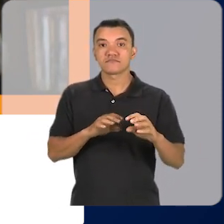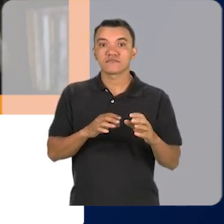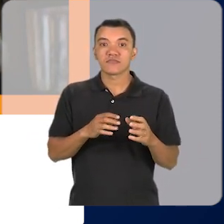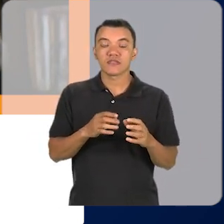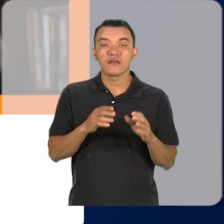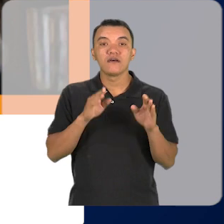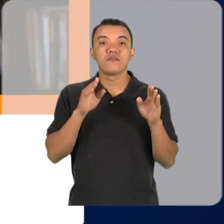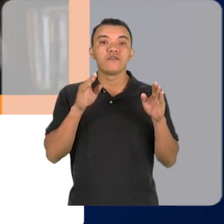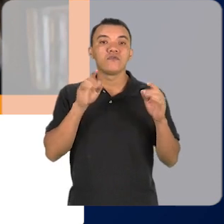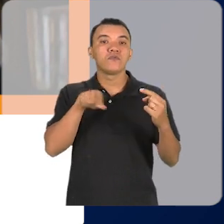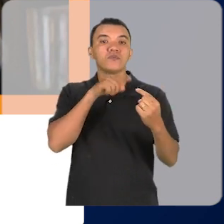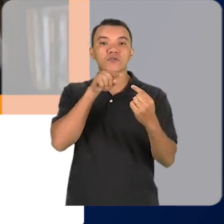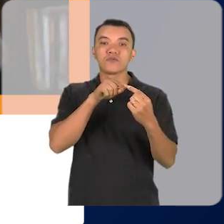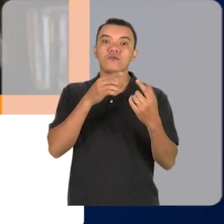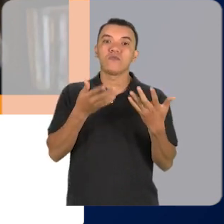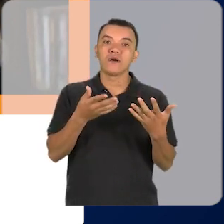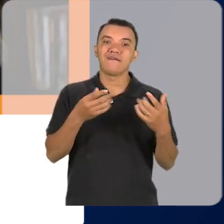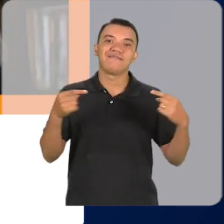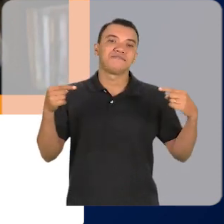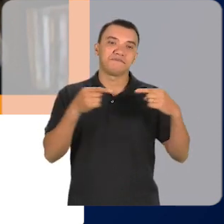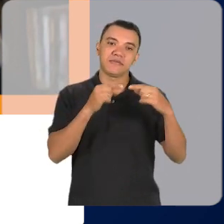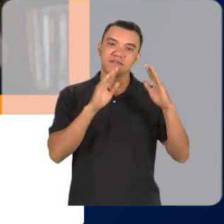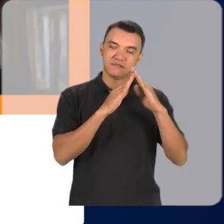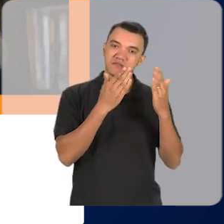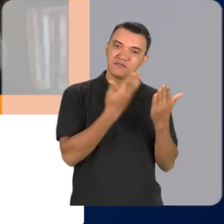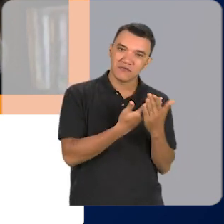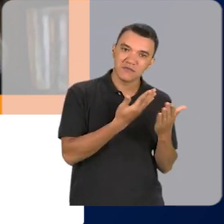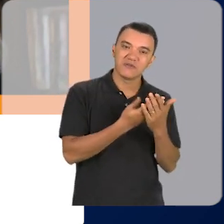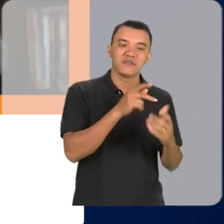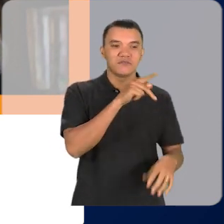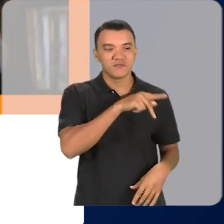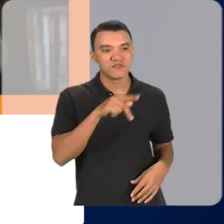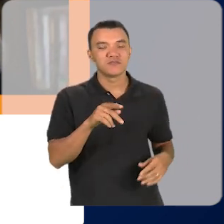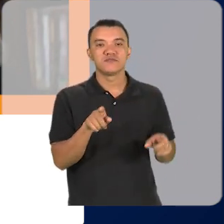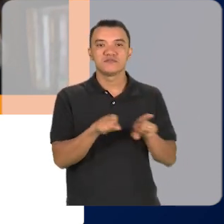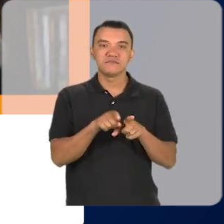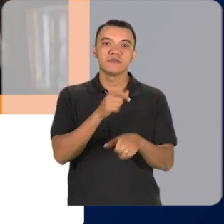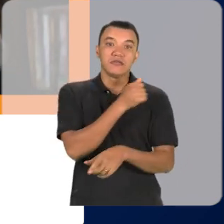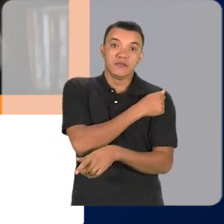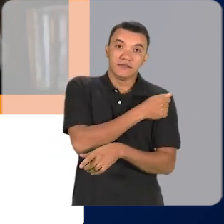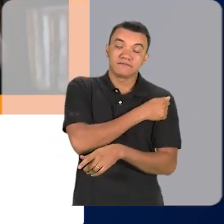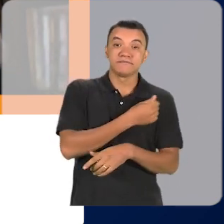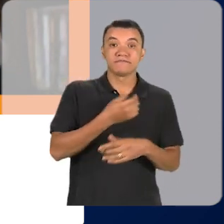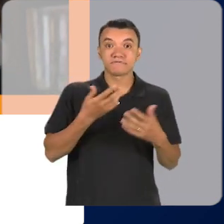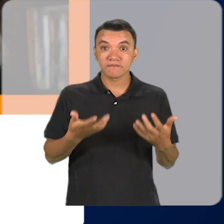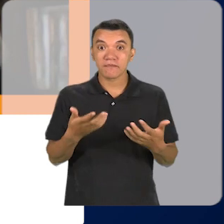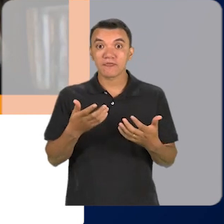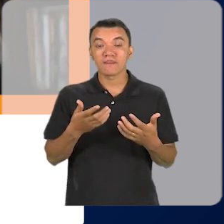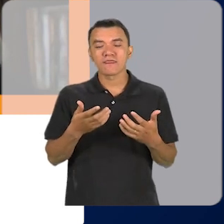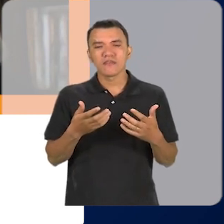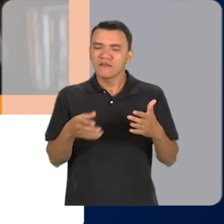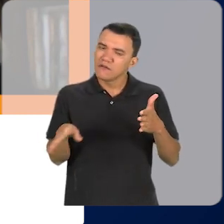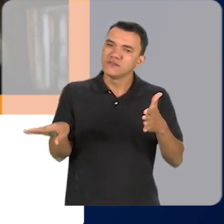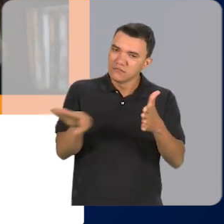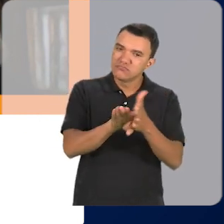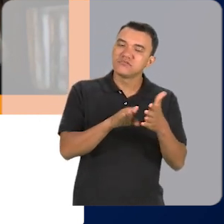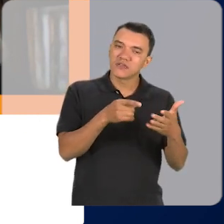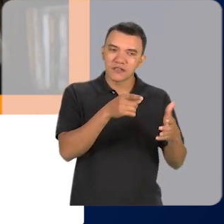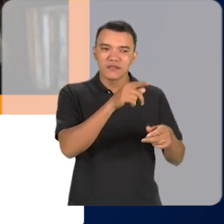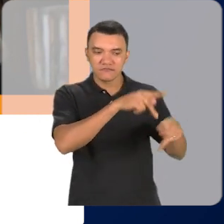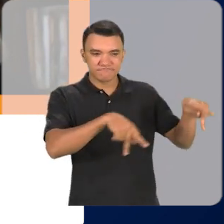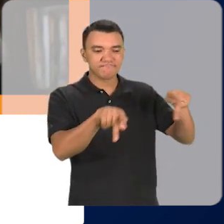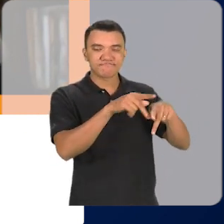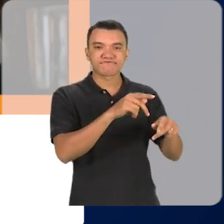à escola, aos professores e aos estudantes, né, e é claro que ele vai realmente chegar, né, até esse público. E